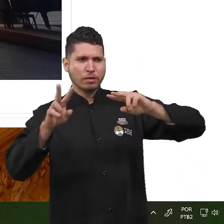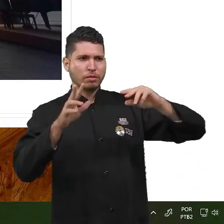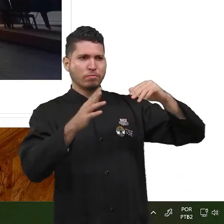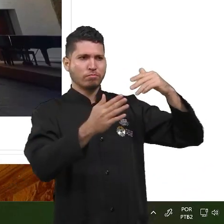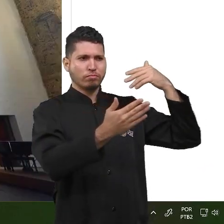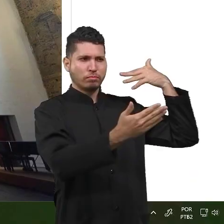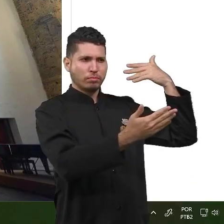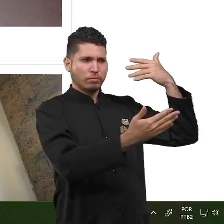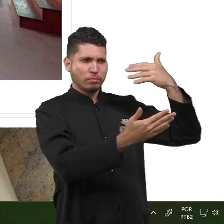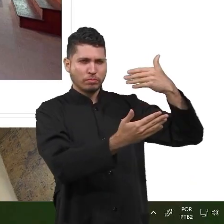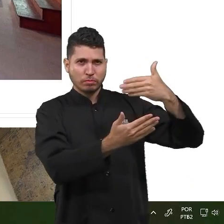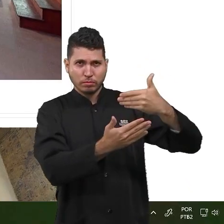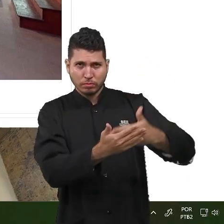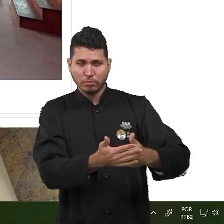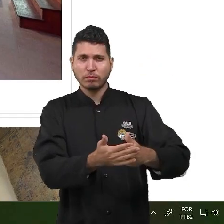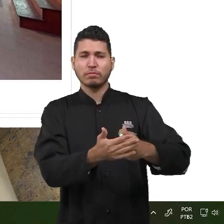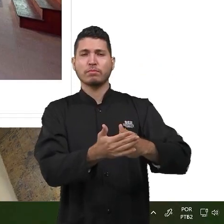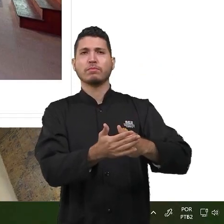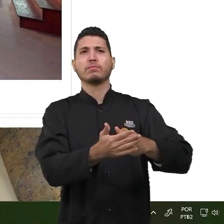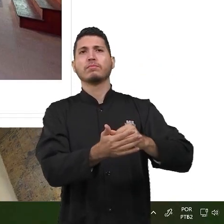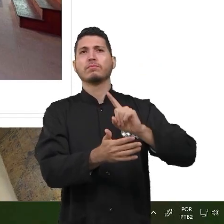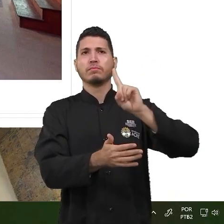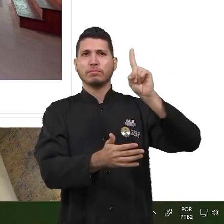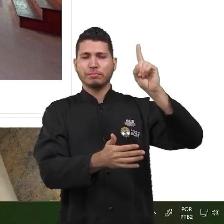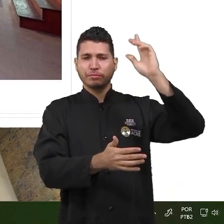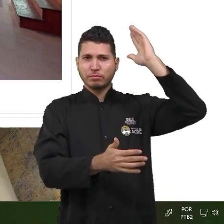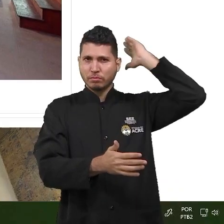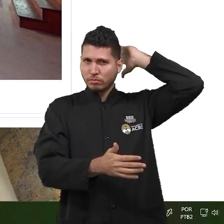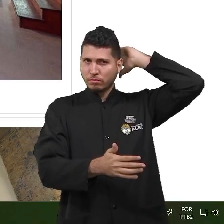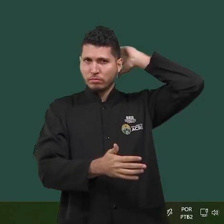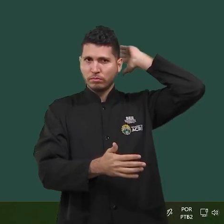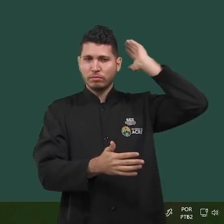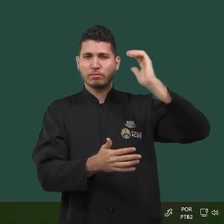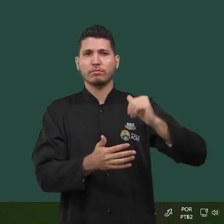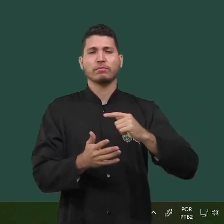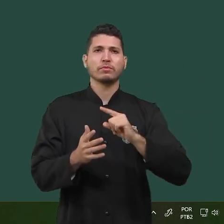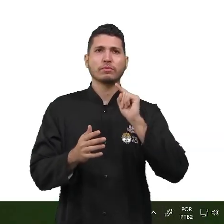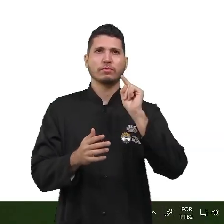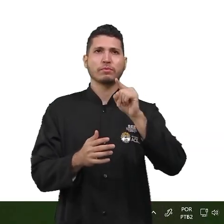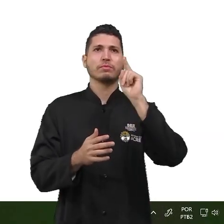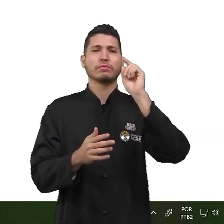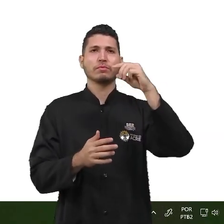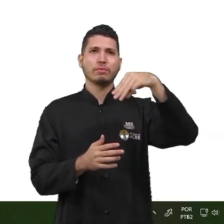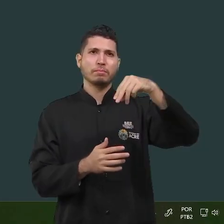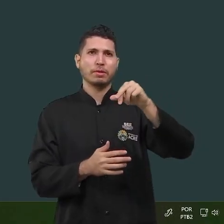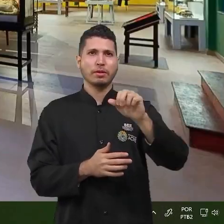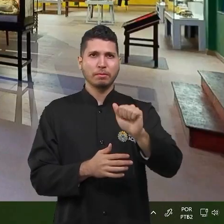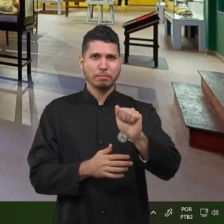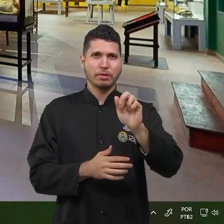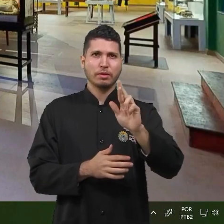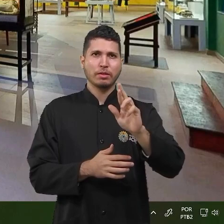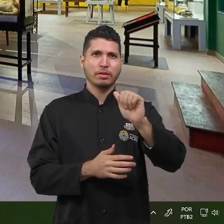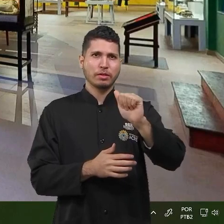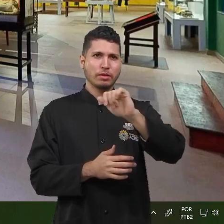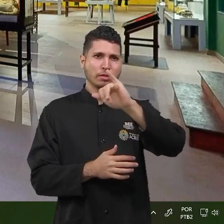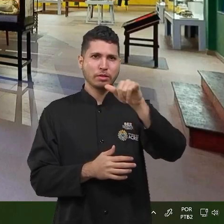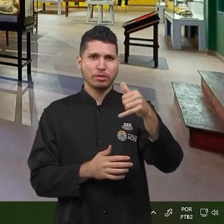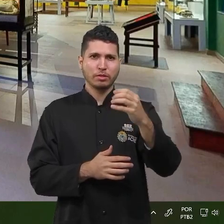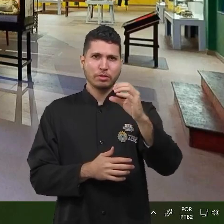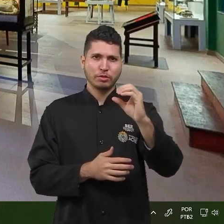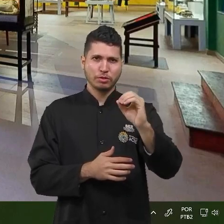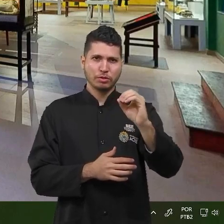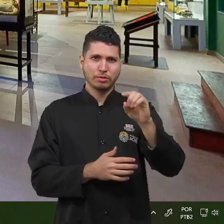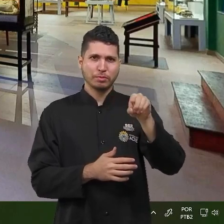Nazaré, lá no Pará. Deixa eu mostrar aqui o Museu do Marajó para vocês, bem rapidinho. Depois,